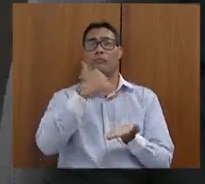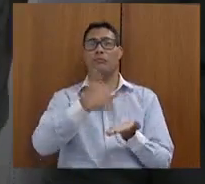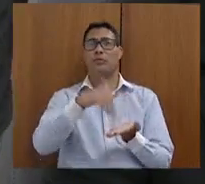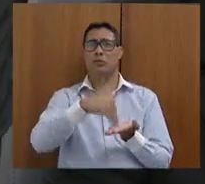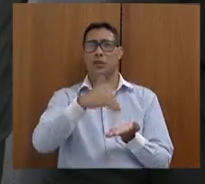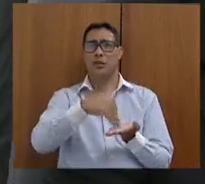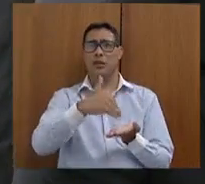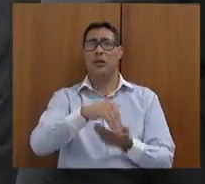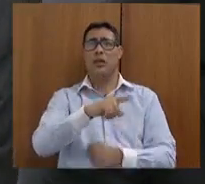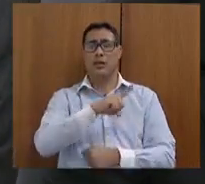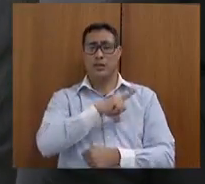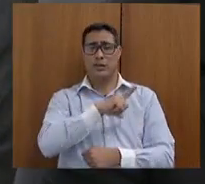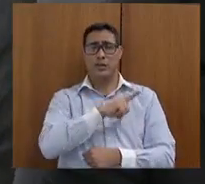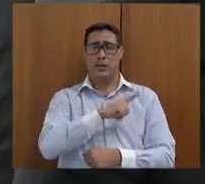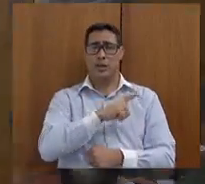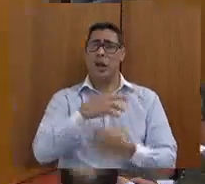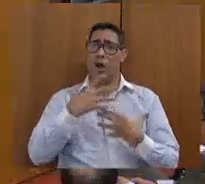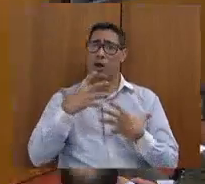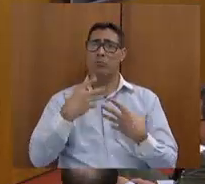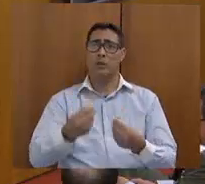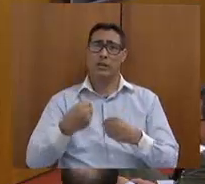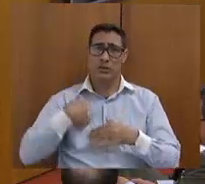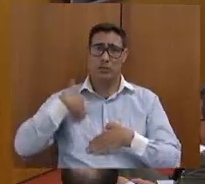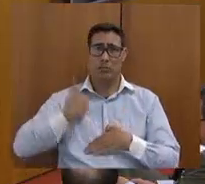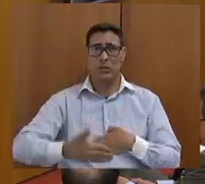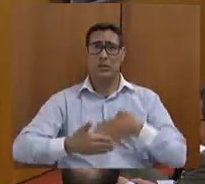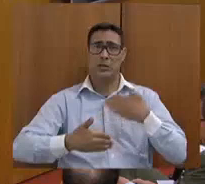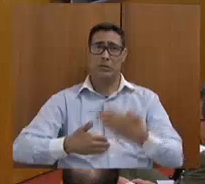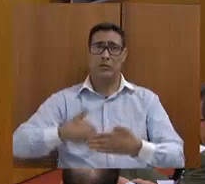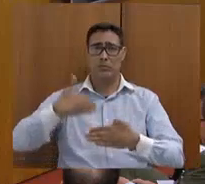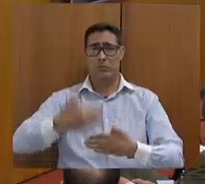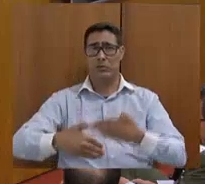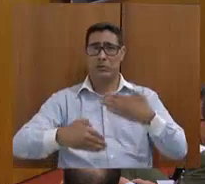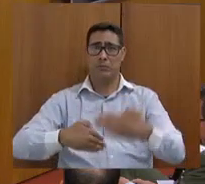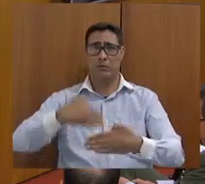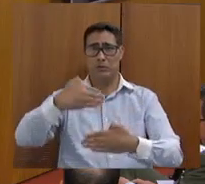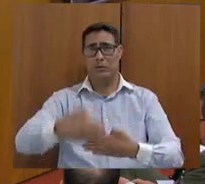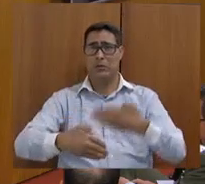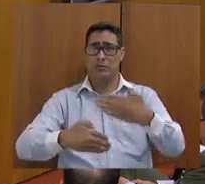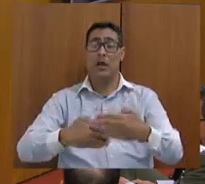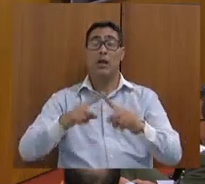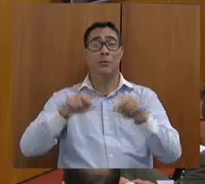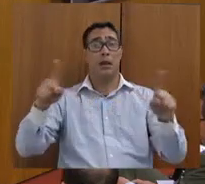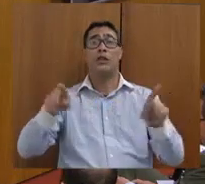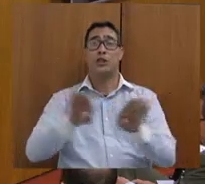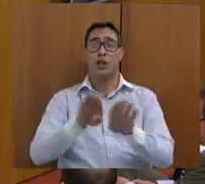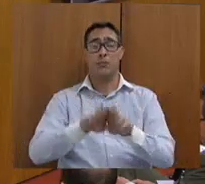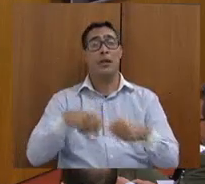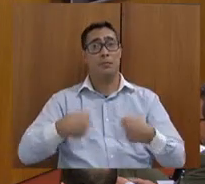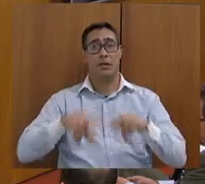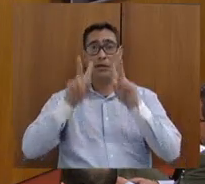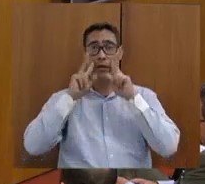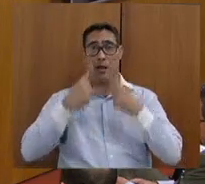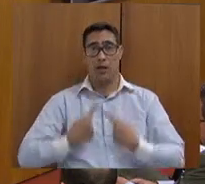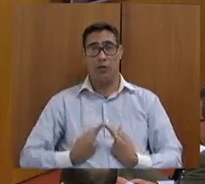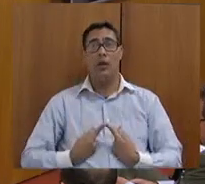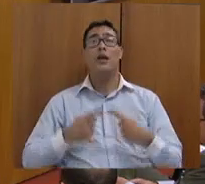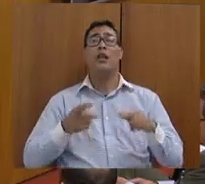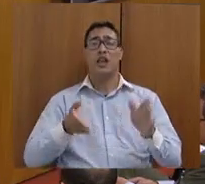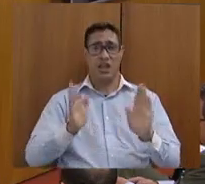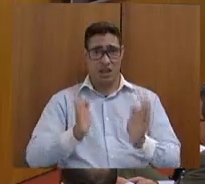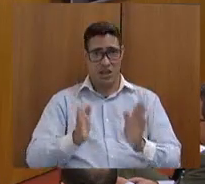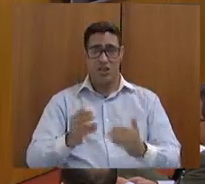muito avançar mas também precisamos ter a humildade de reconhecer que já avançamos